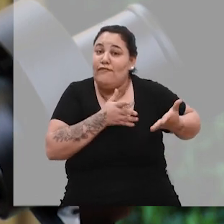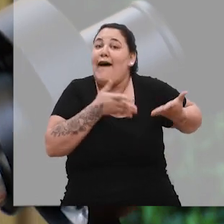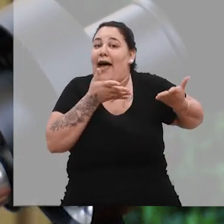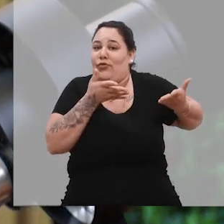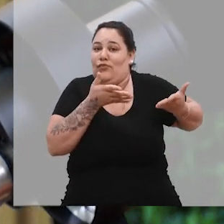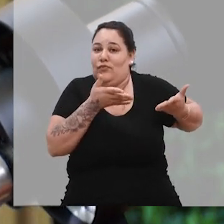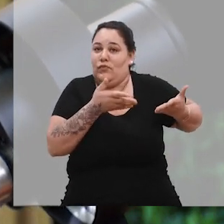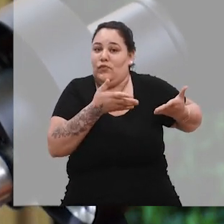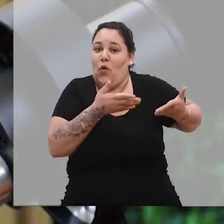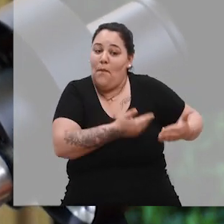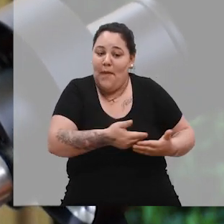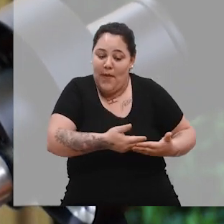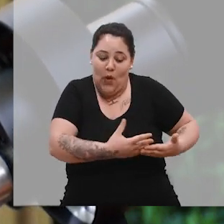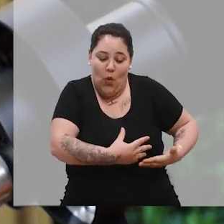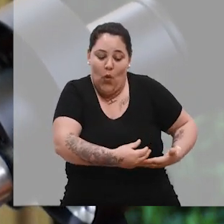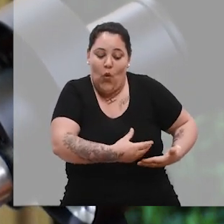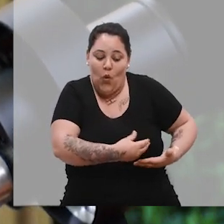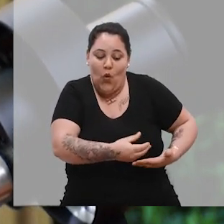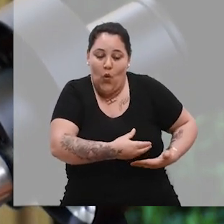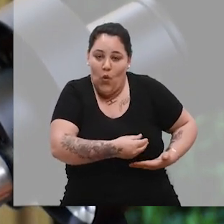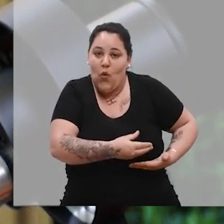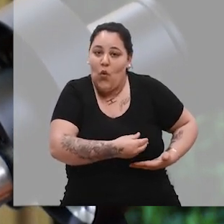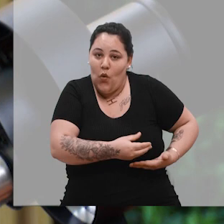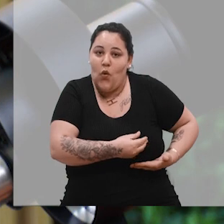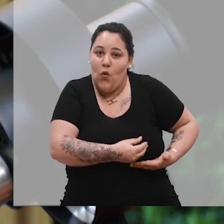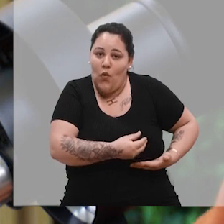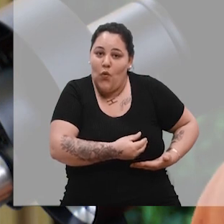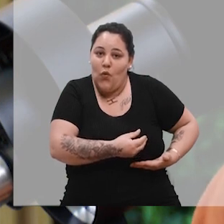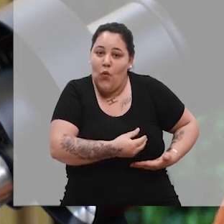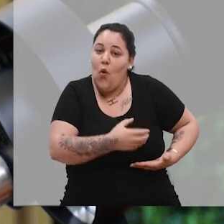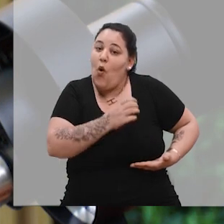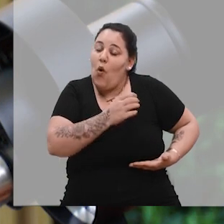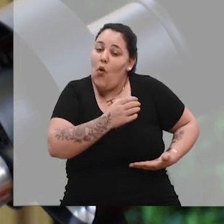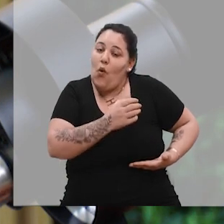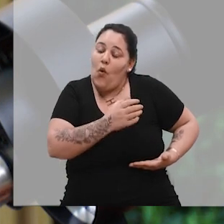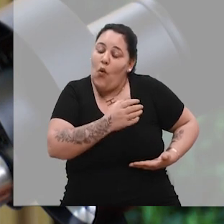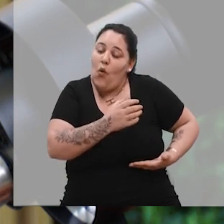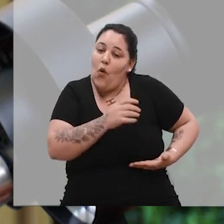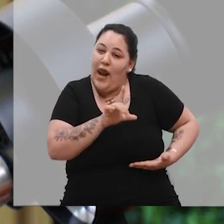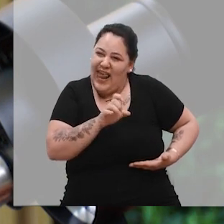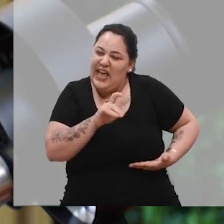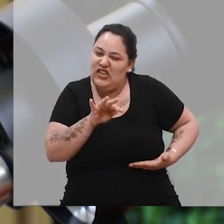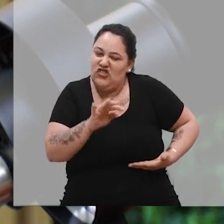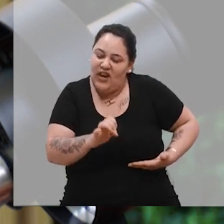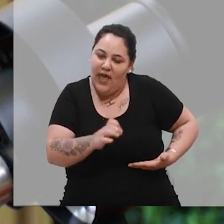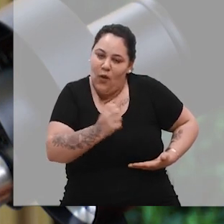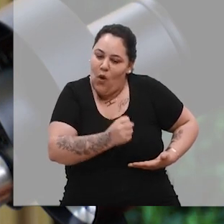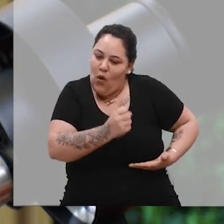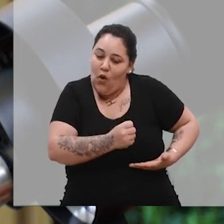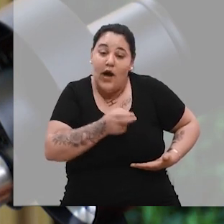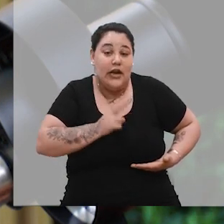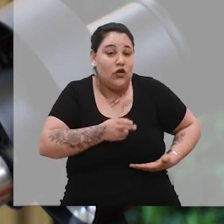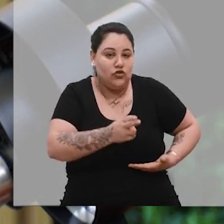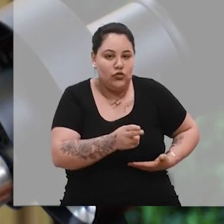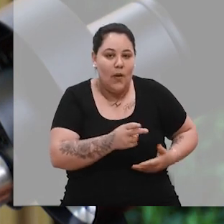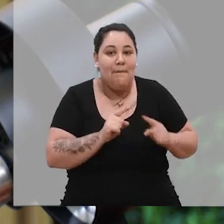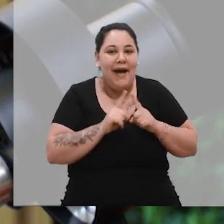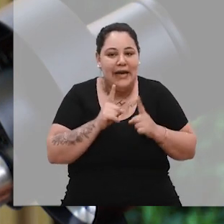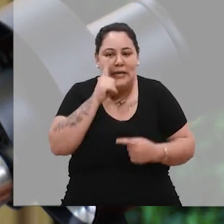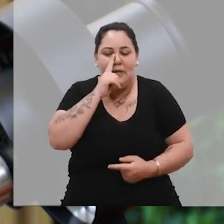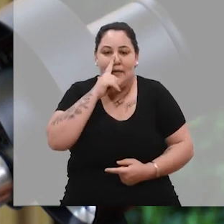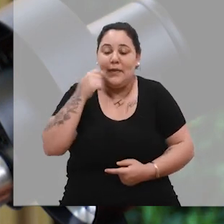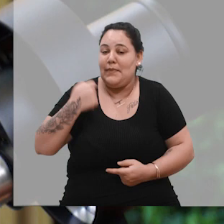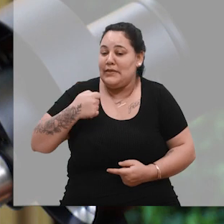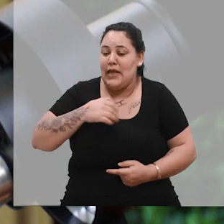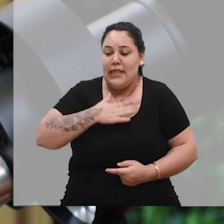A gente precisa ter o estímulo e precisa fazer com que essa mãe se mantenha tranquila,